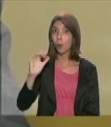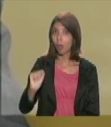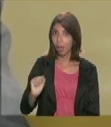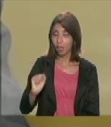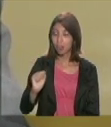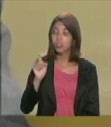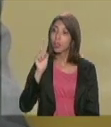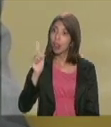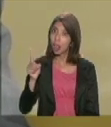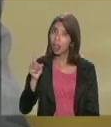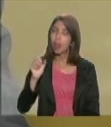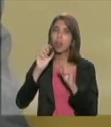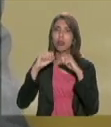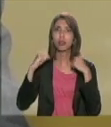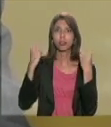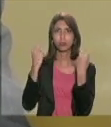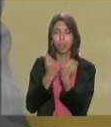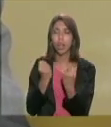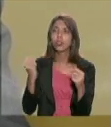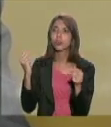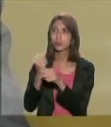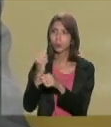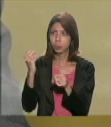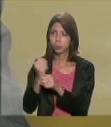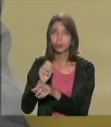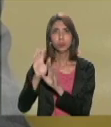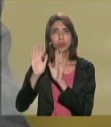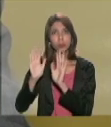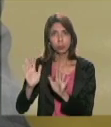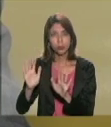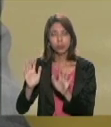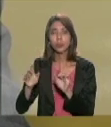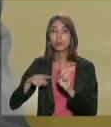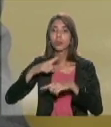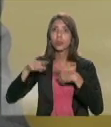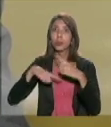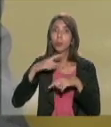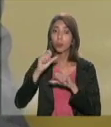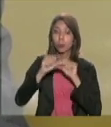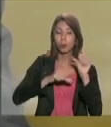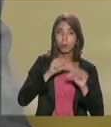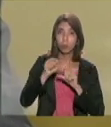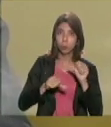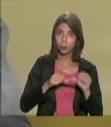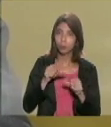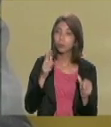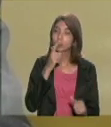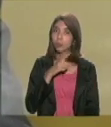Um estádio tombado. E conseguiram até destombar